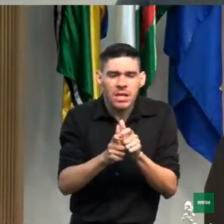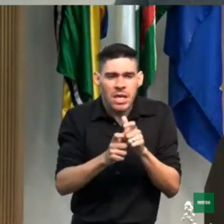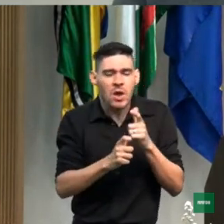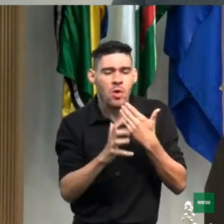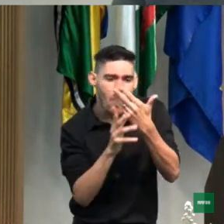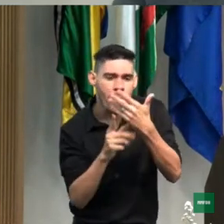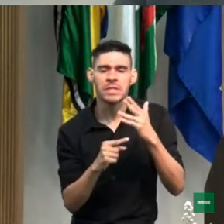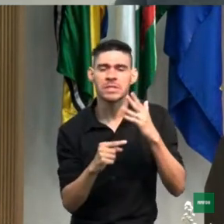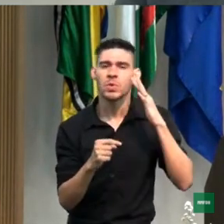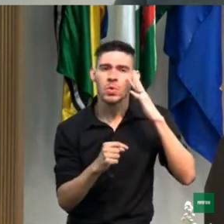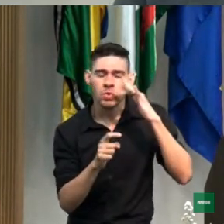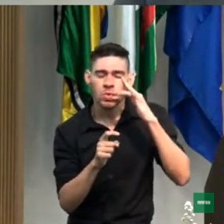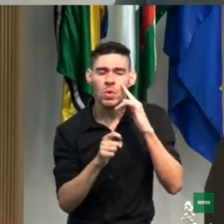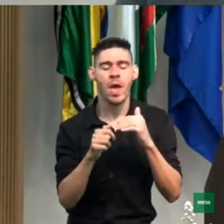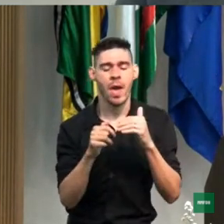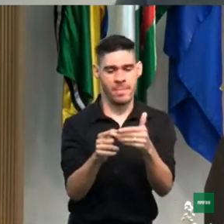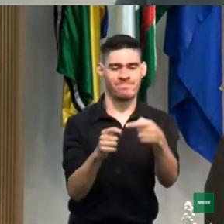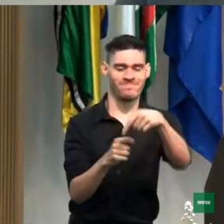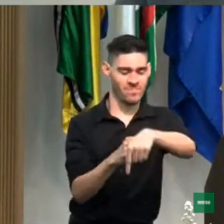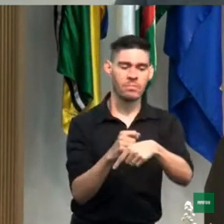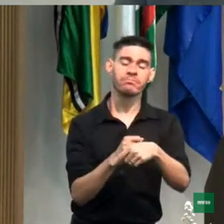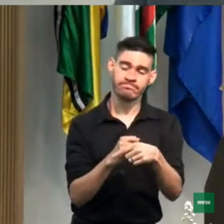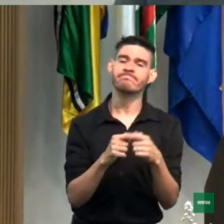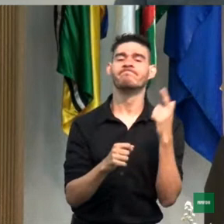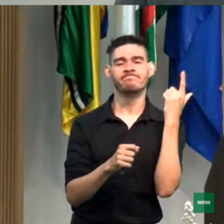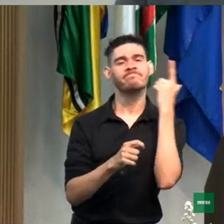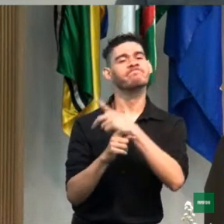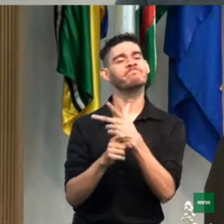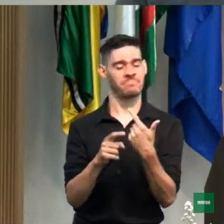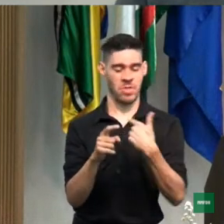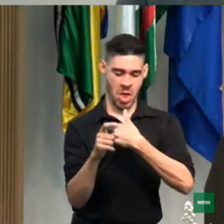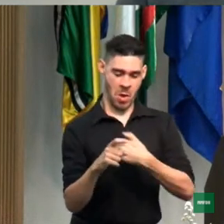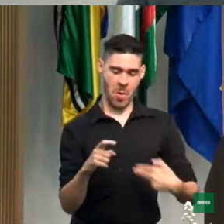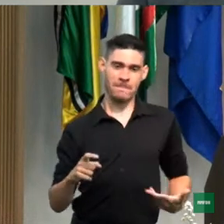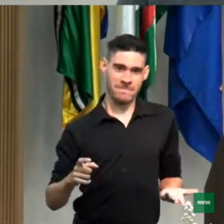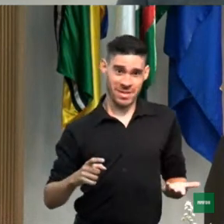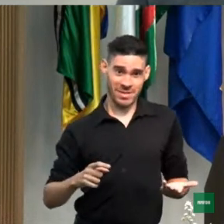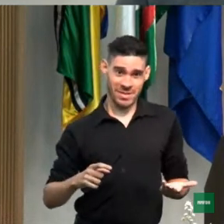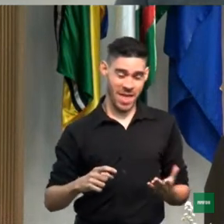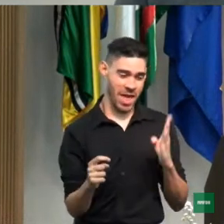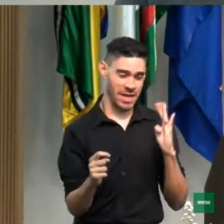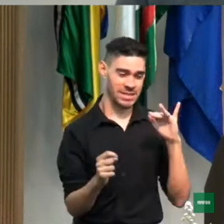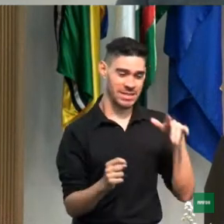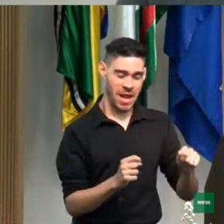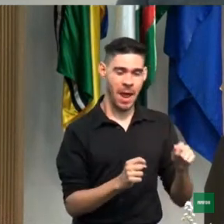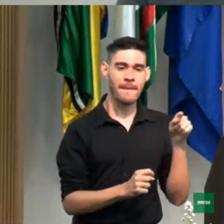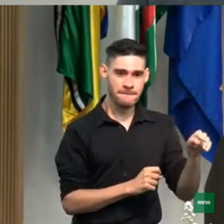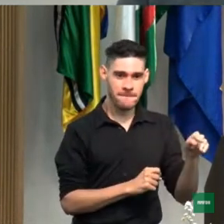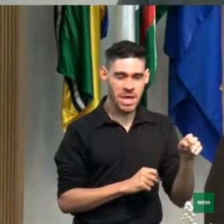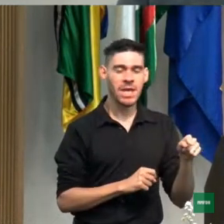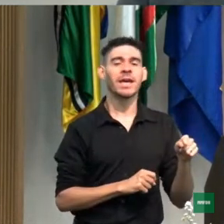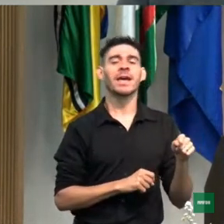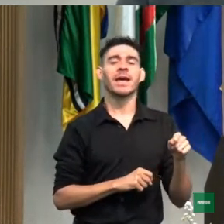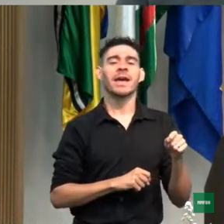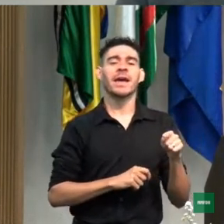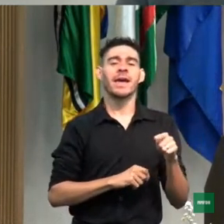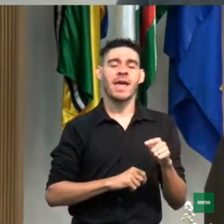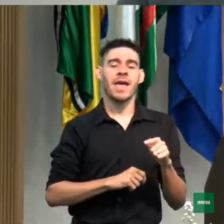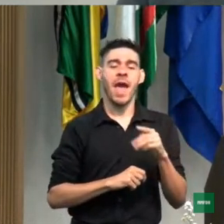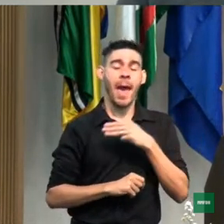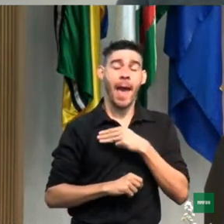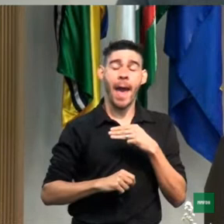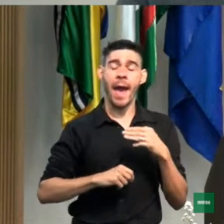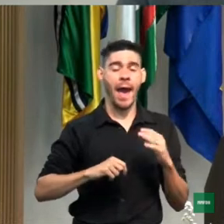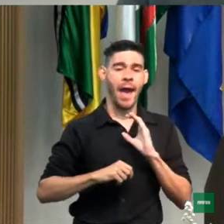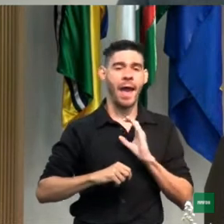fez. Eu sou a ministra, a Bia ganha a eleição, é presidente da CCJ, Diego é reeleito de